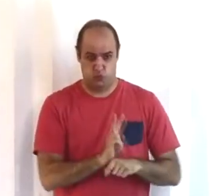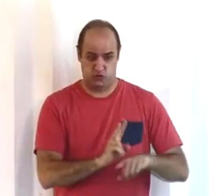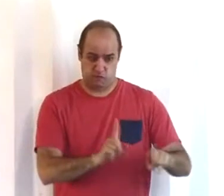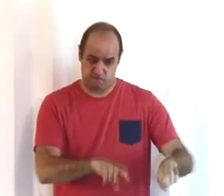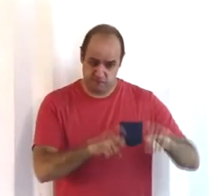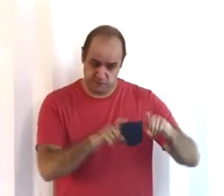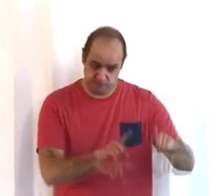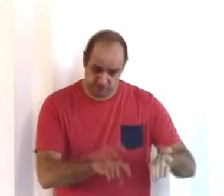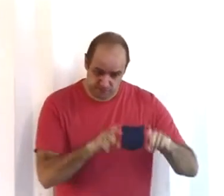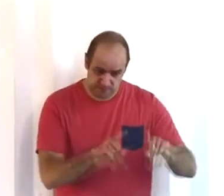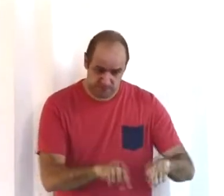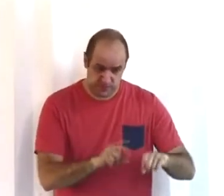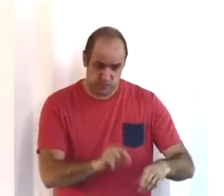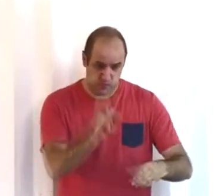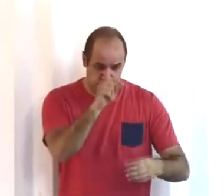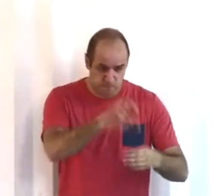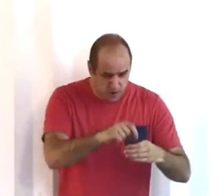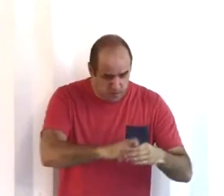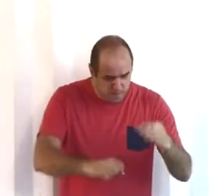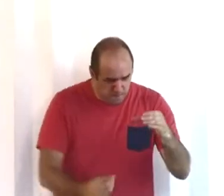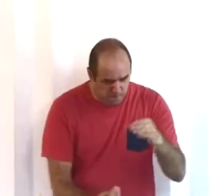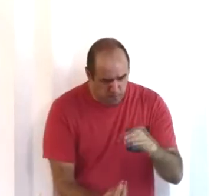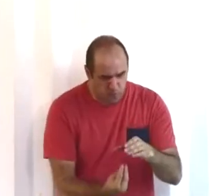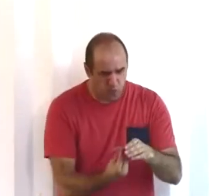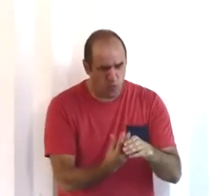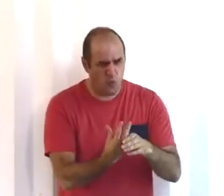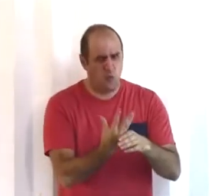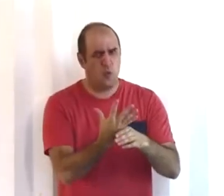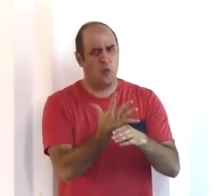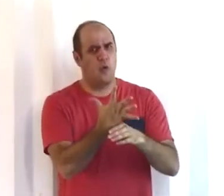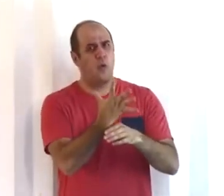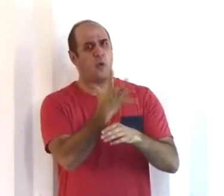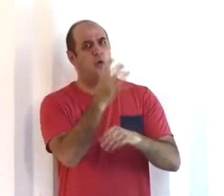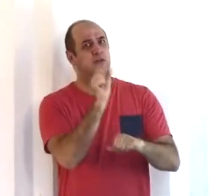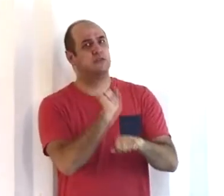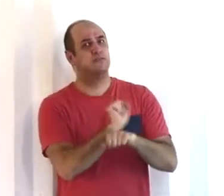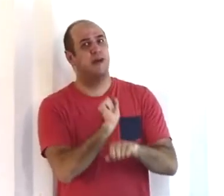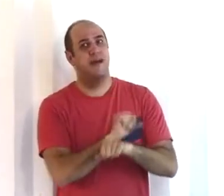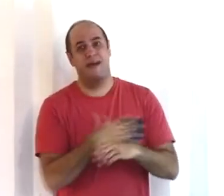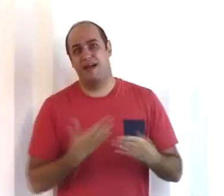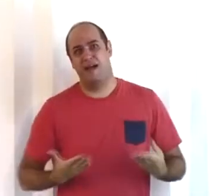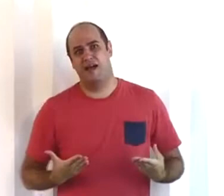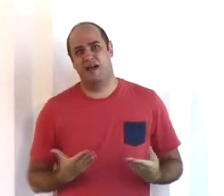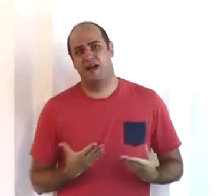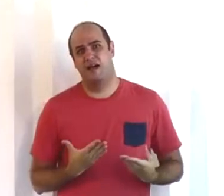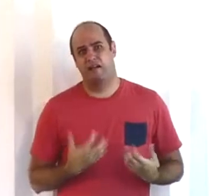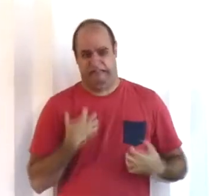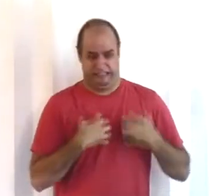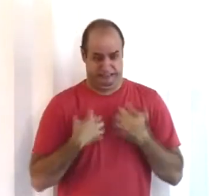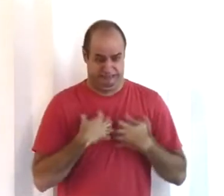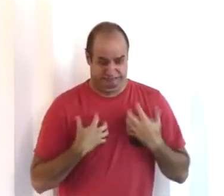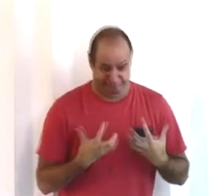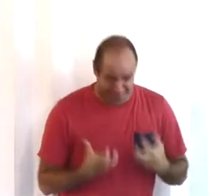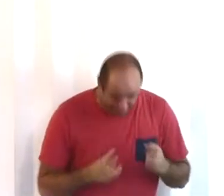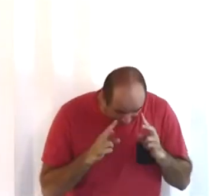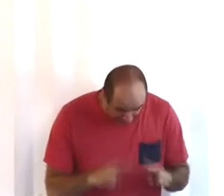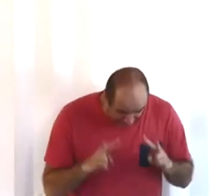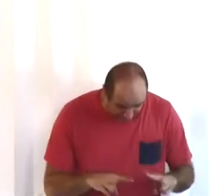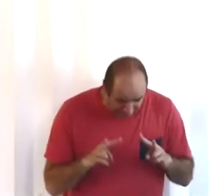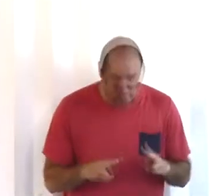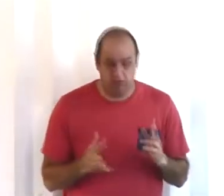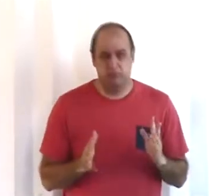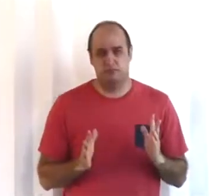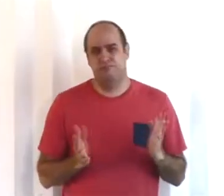ele planta a semente e não resolve ele ir no outro dia para saber se a plantinha já cresceu.